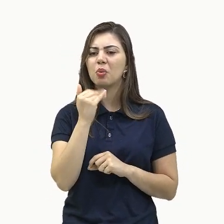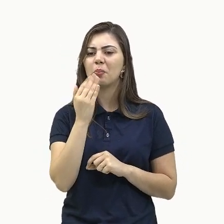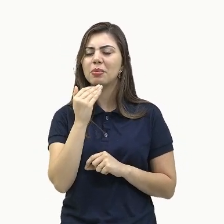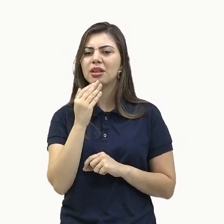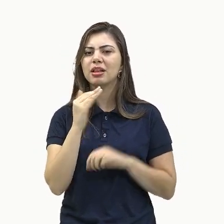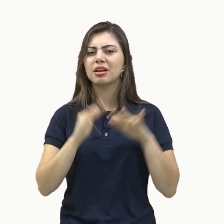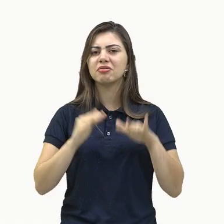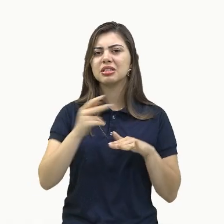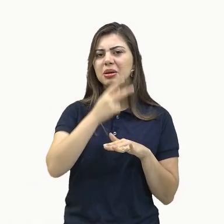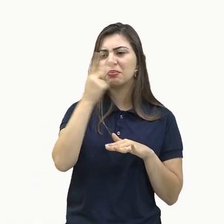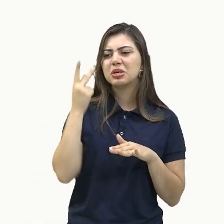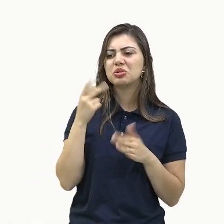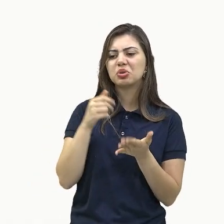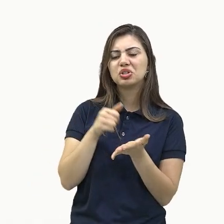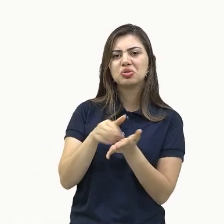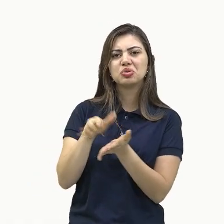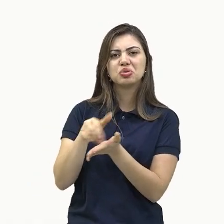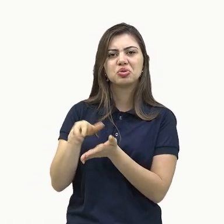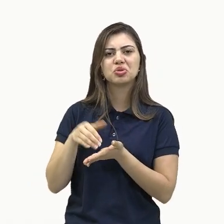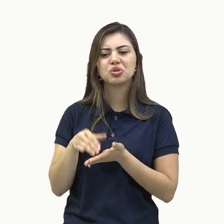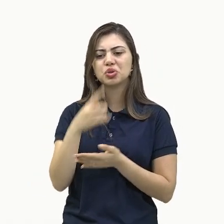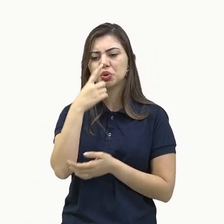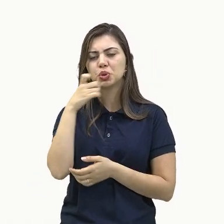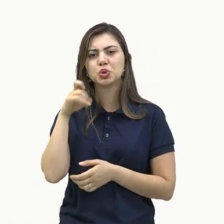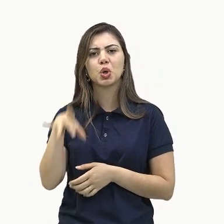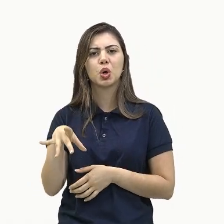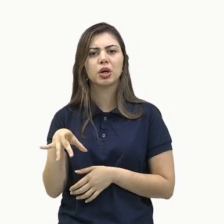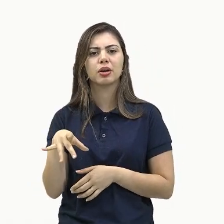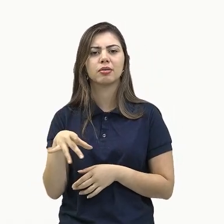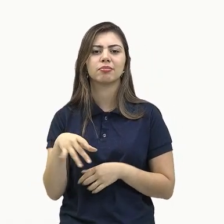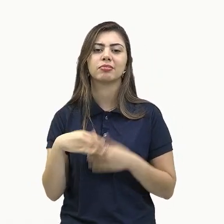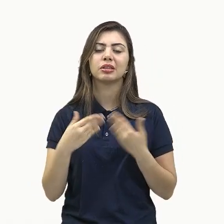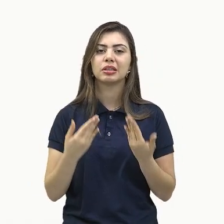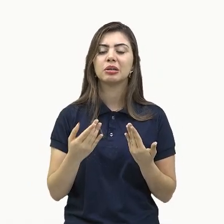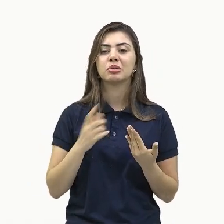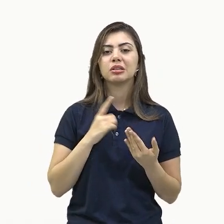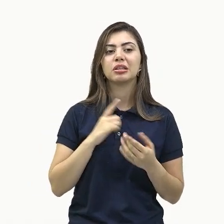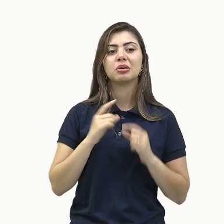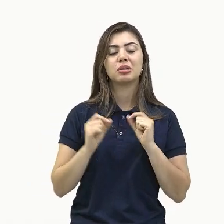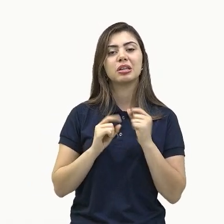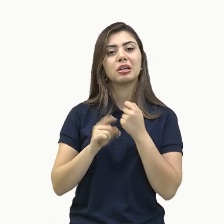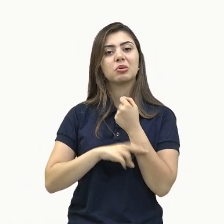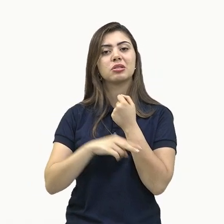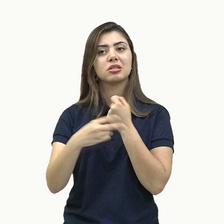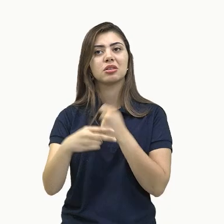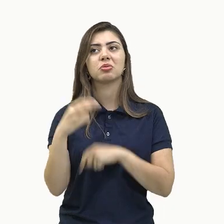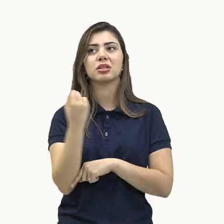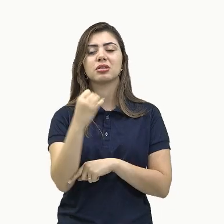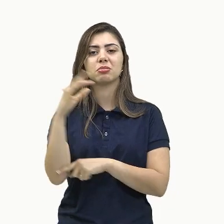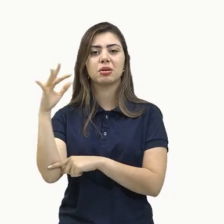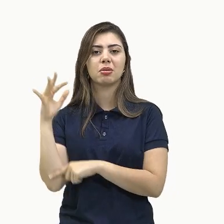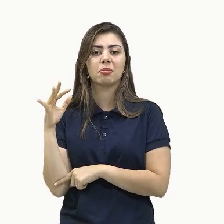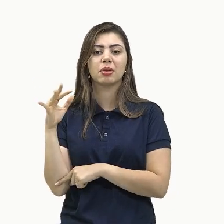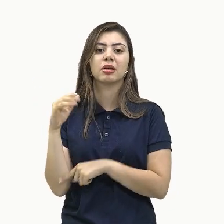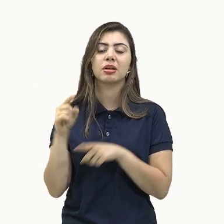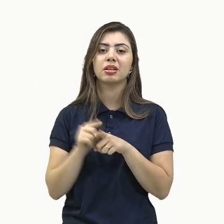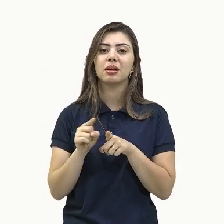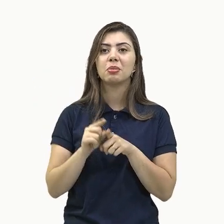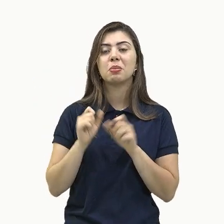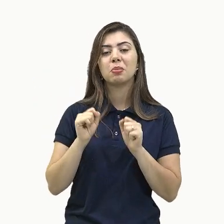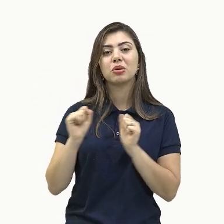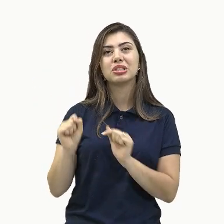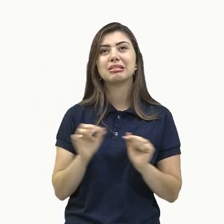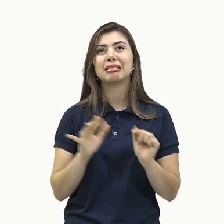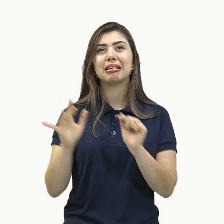O desperdício de alimento, ele não apenas desperdiça os recursos naturais, mas também contribui para a emissão de gases de